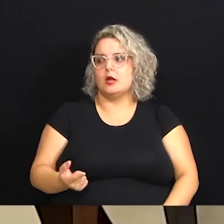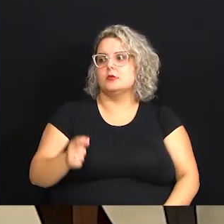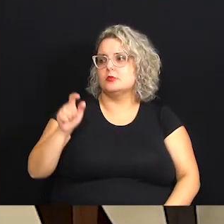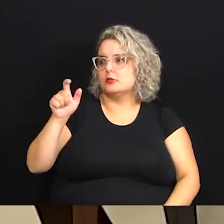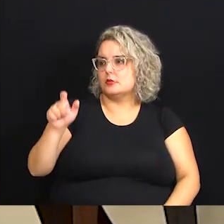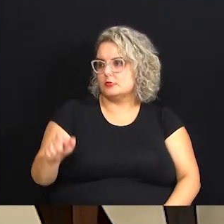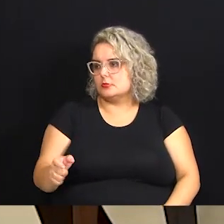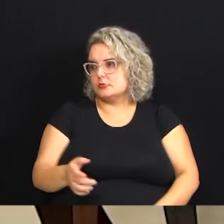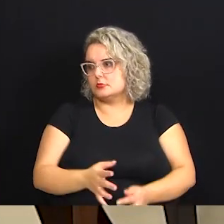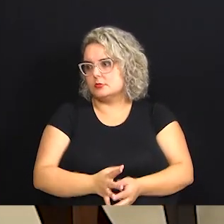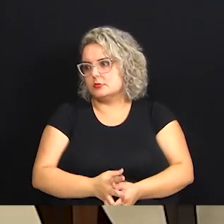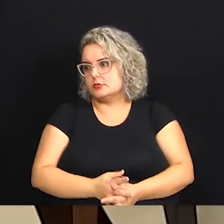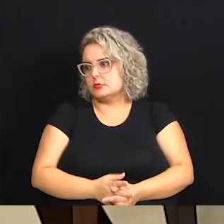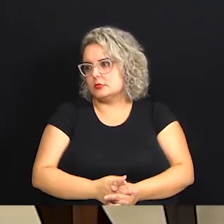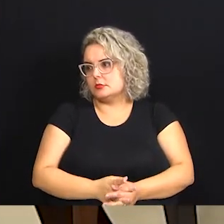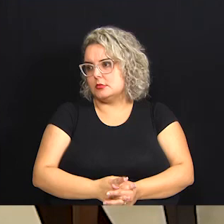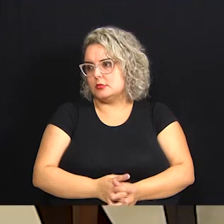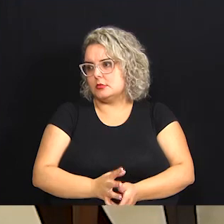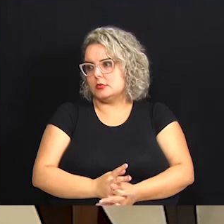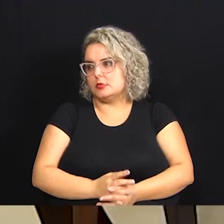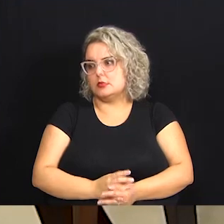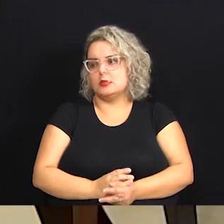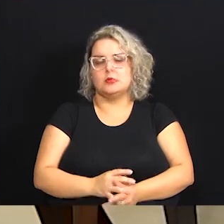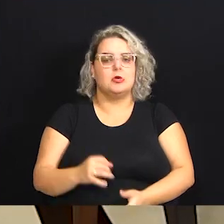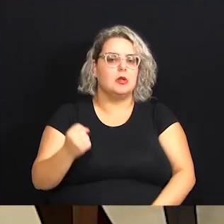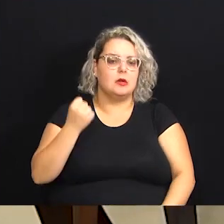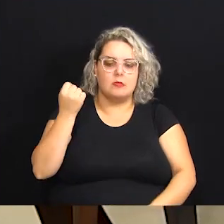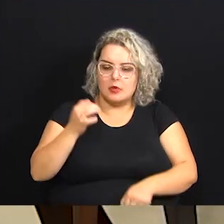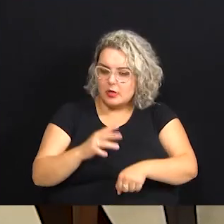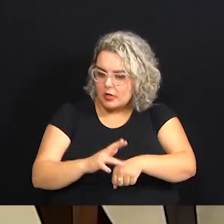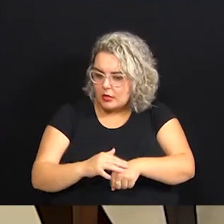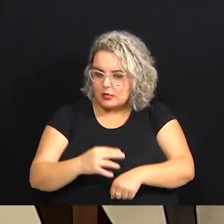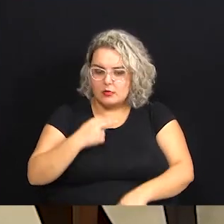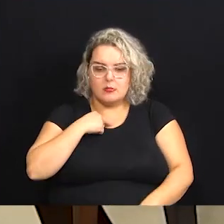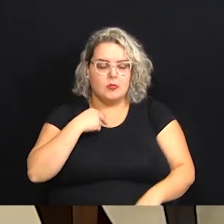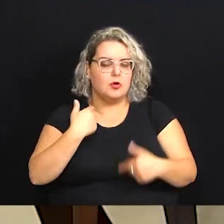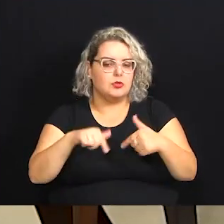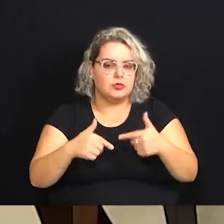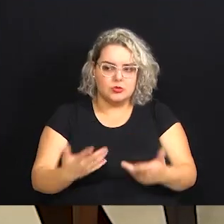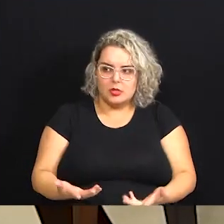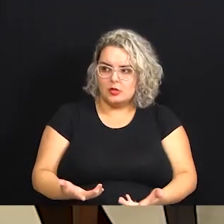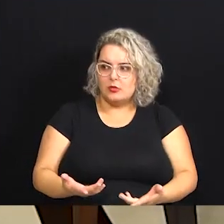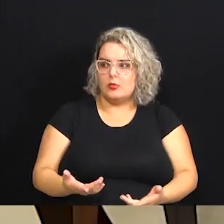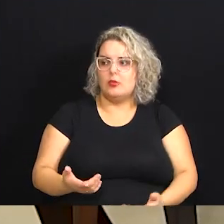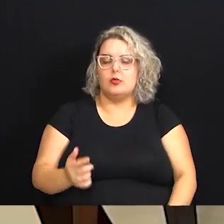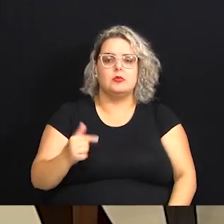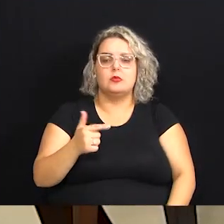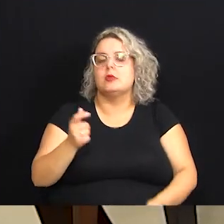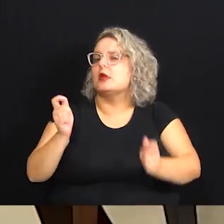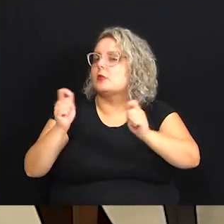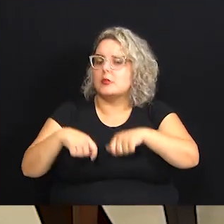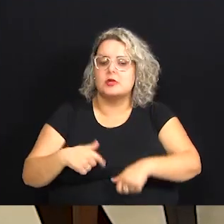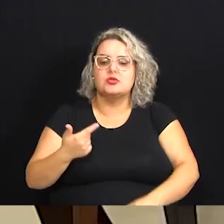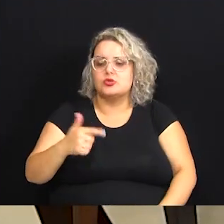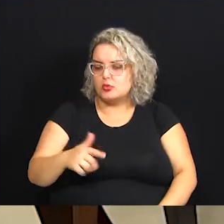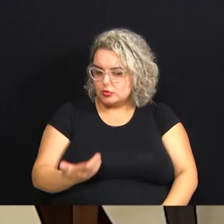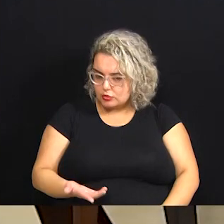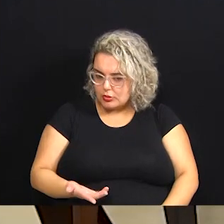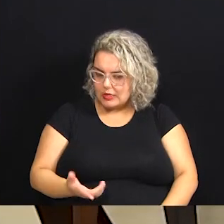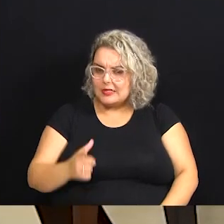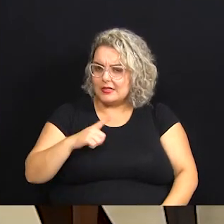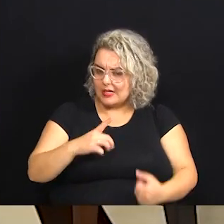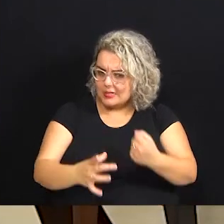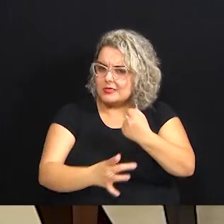pessoa fica gravemente doente, não pode trabalhar ou incapacitada de alguma forma,